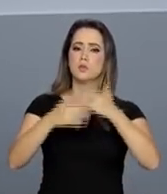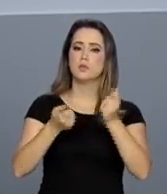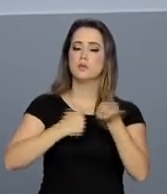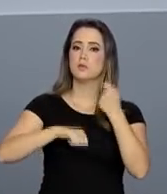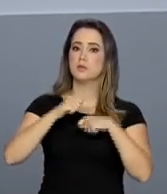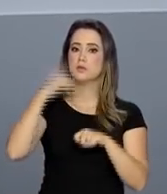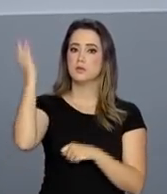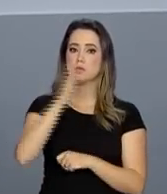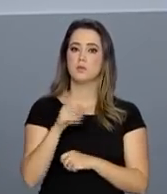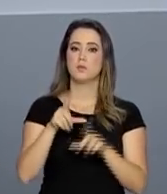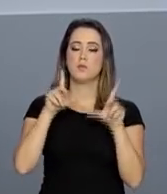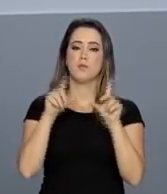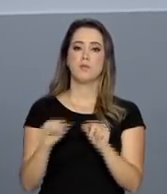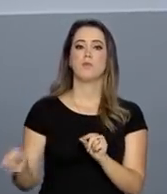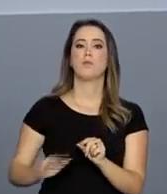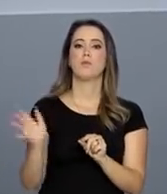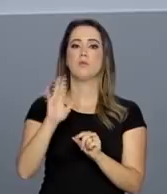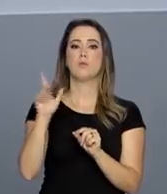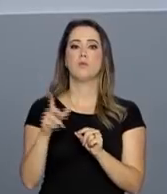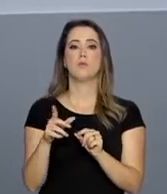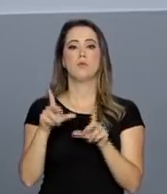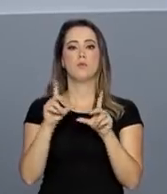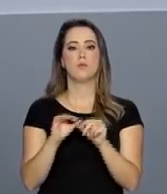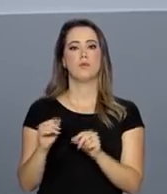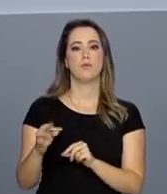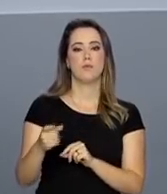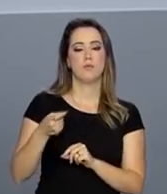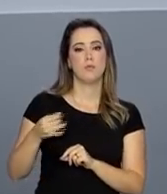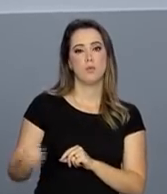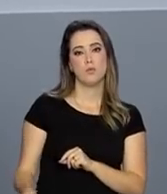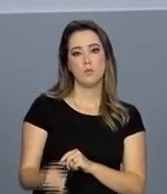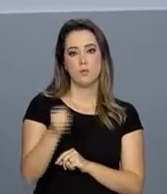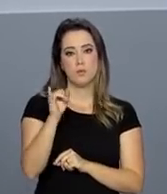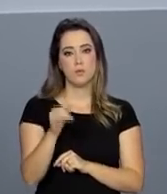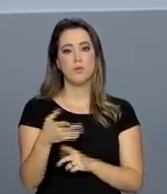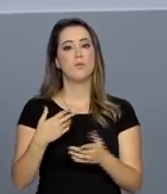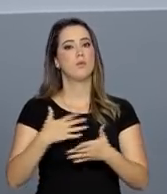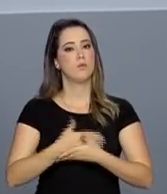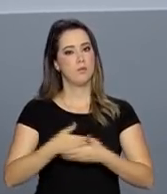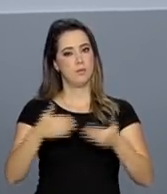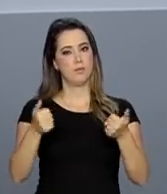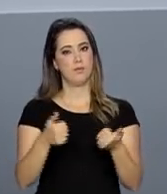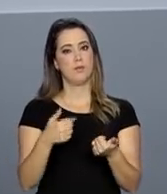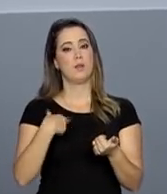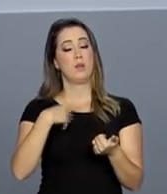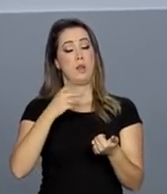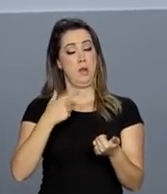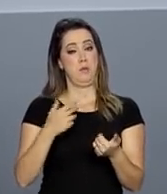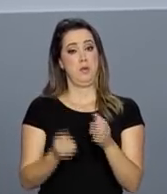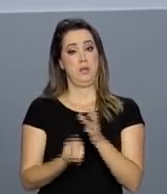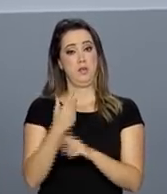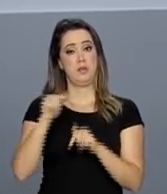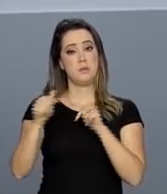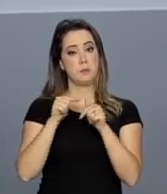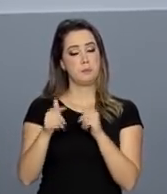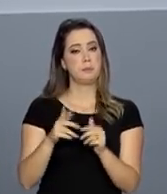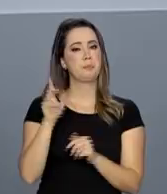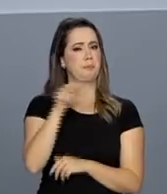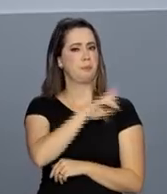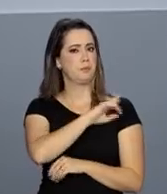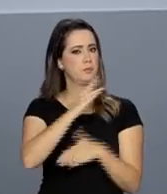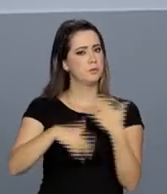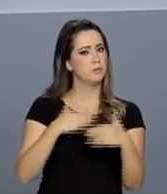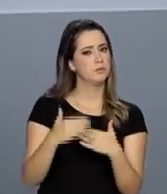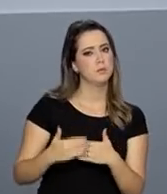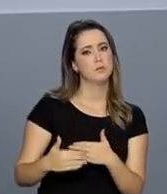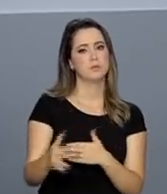economia brasileira, a queda da inflação, a redução da taxa básica de juros e a melhora no nível de emprego foram responsáveis pelo